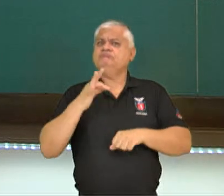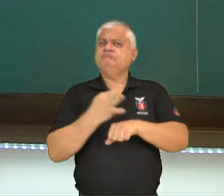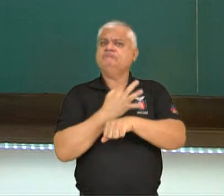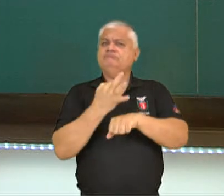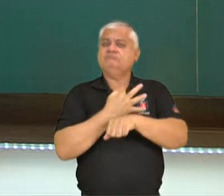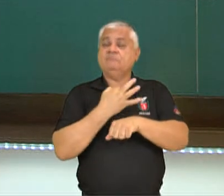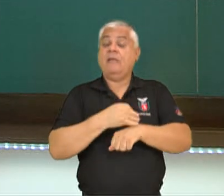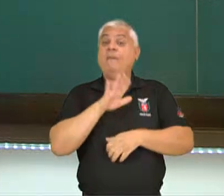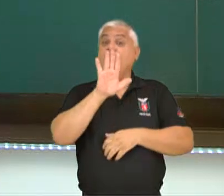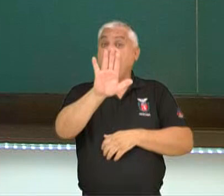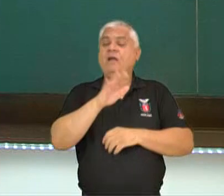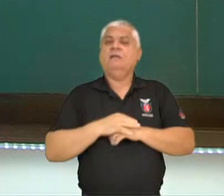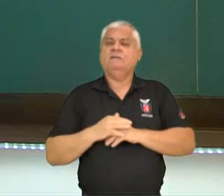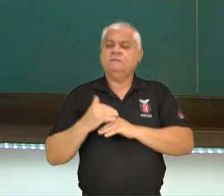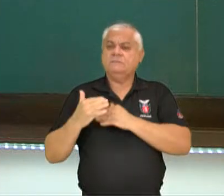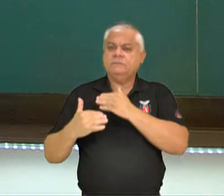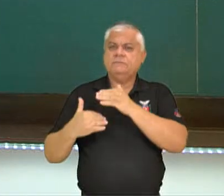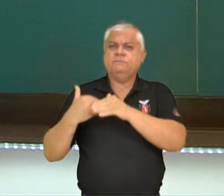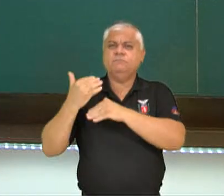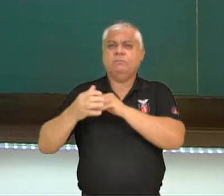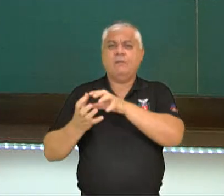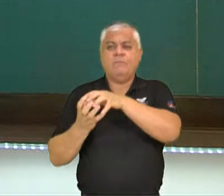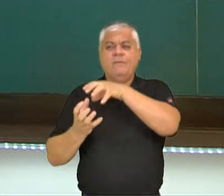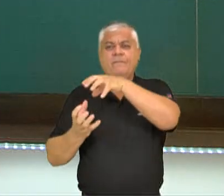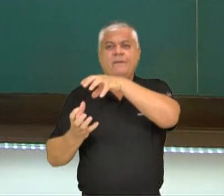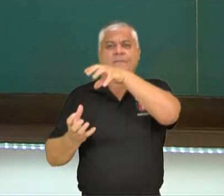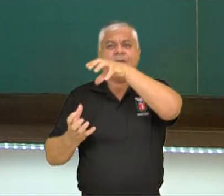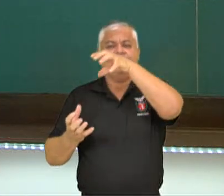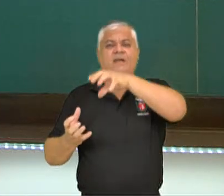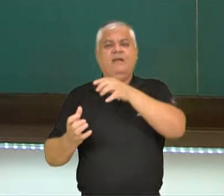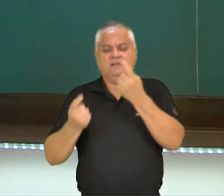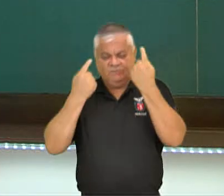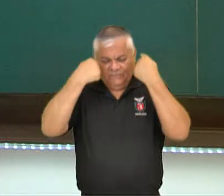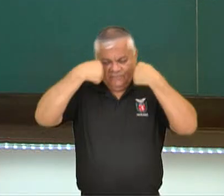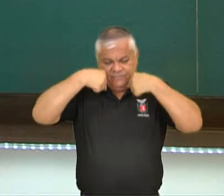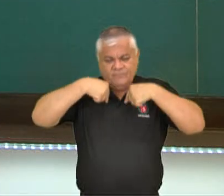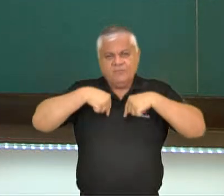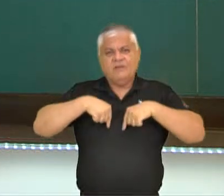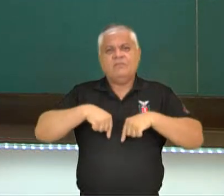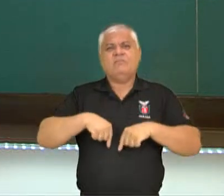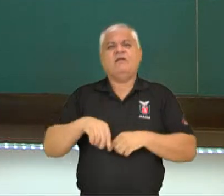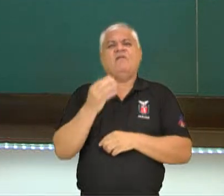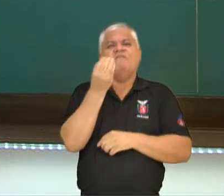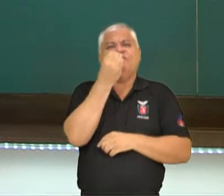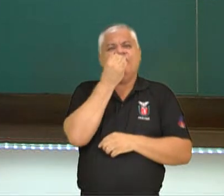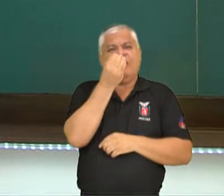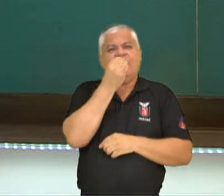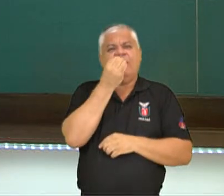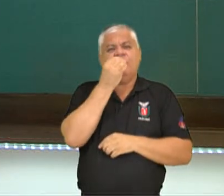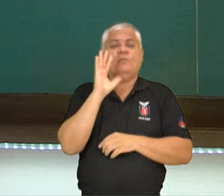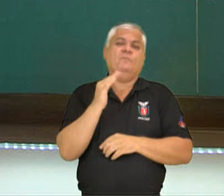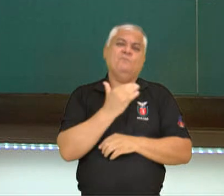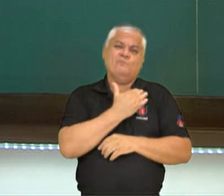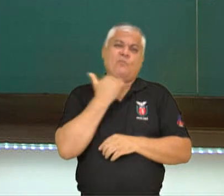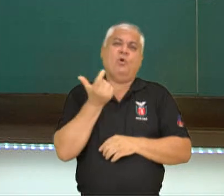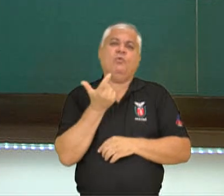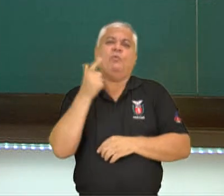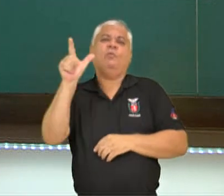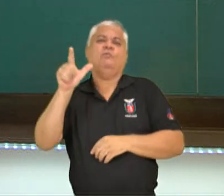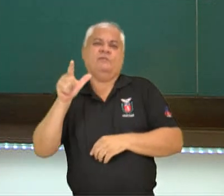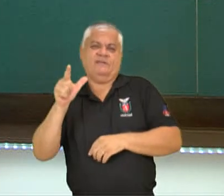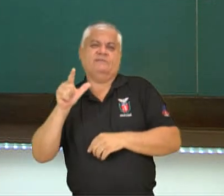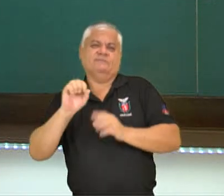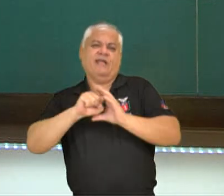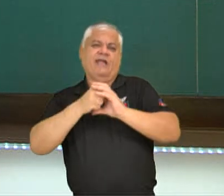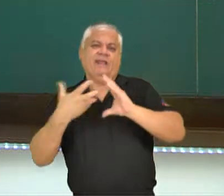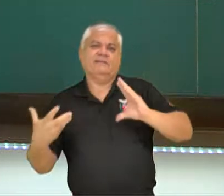resistente. Mas, quando ela vai ficando mais velha, ela acaba tendo mais chances de morrer também por outras